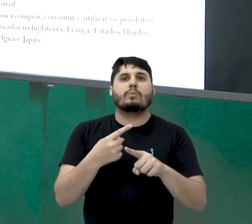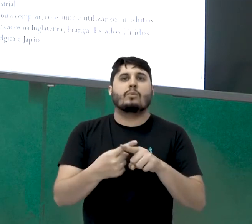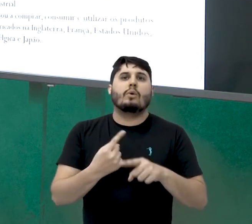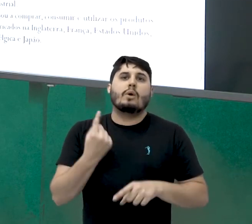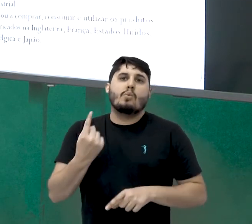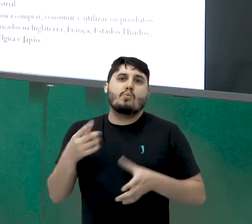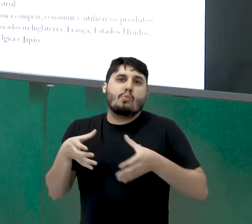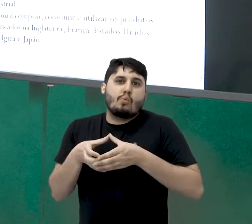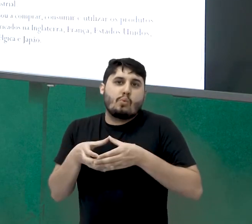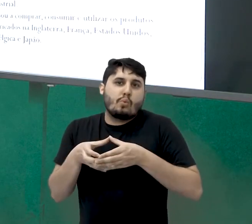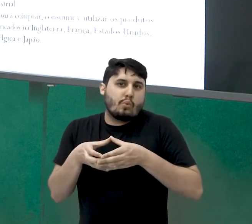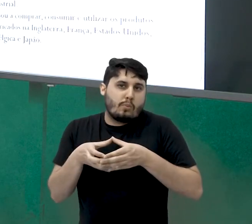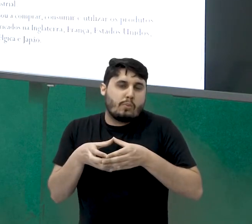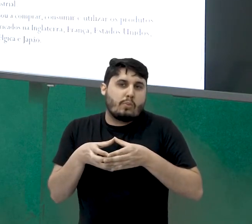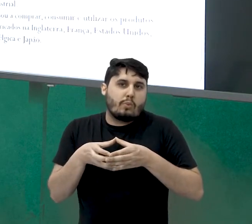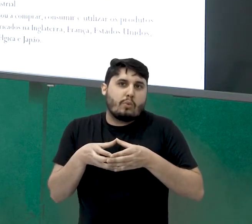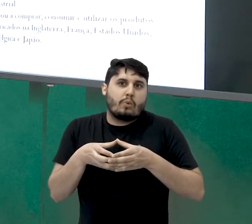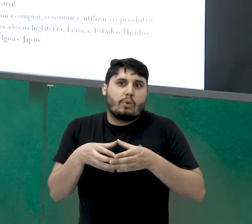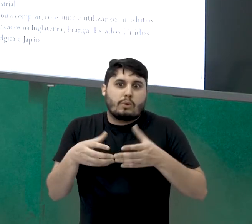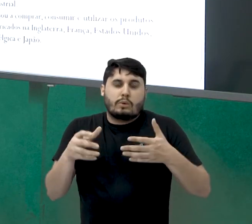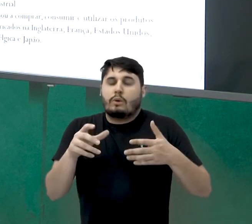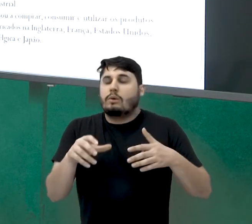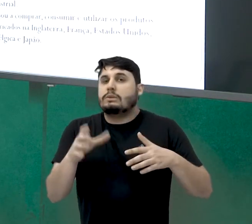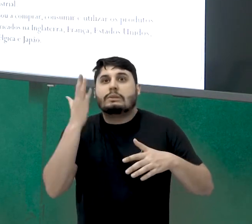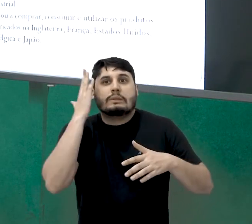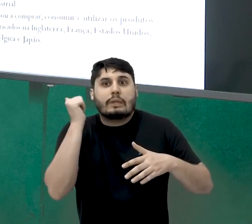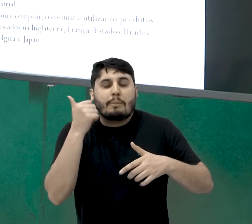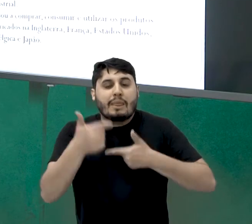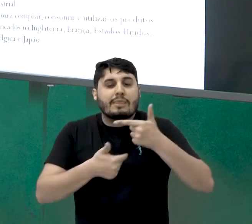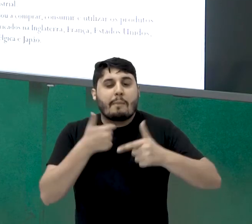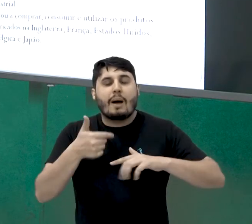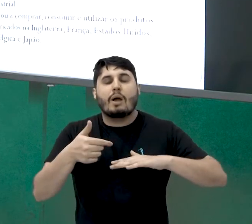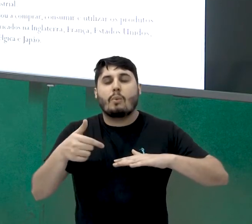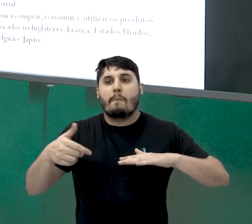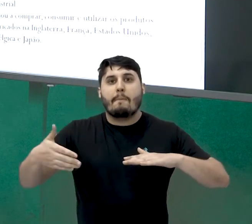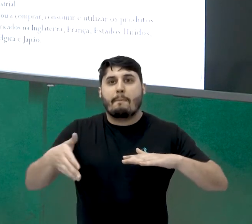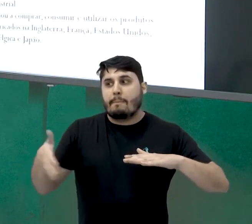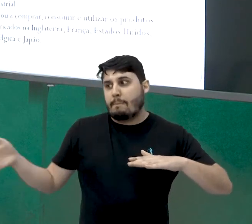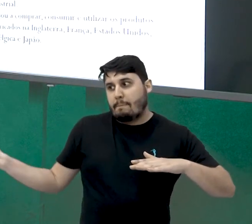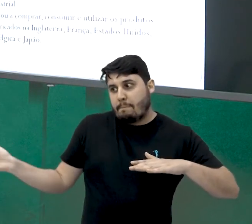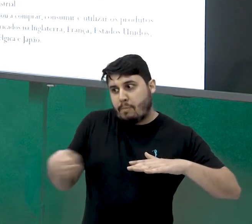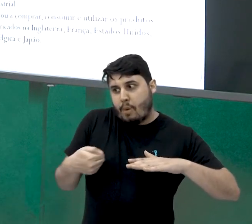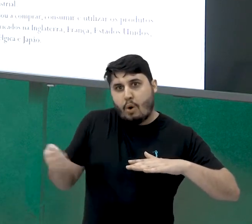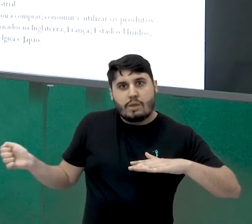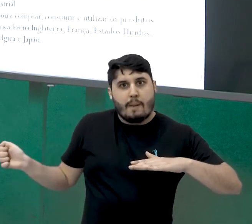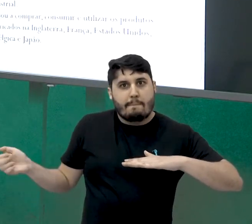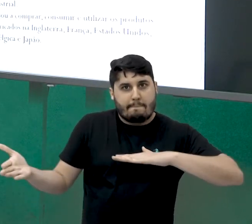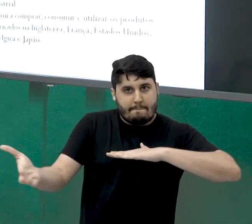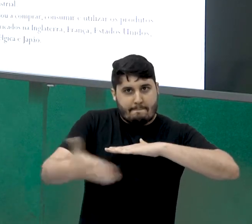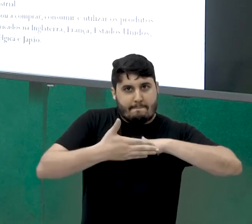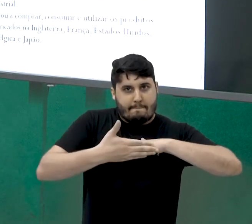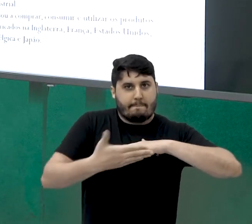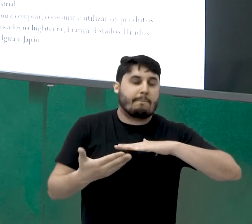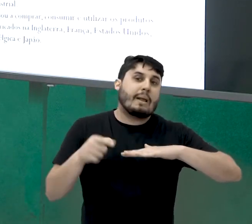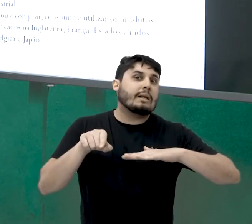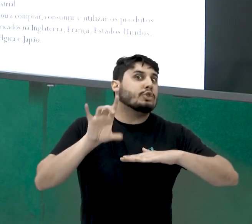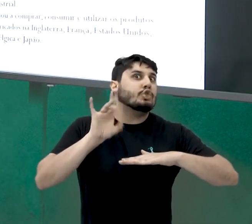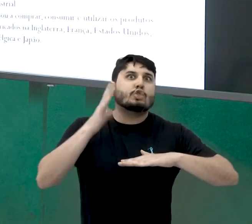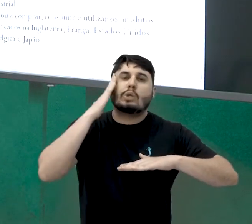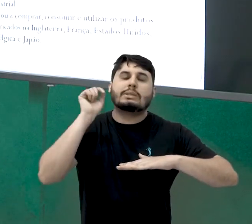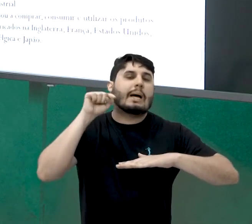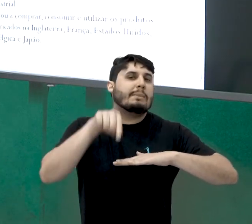montar, por exemplo, os pneus. Então, os trabalhos eles eram extremamente repetitivos. A atividade laboral era